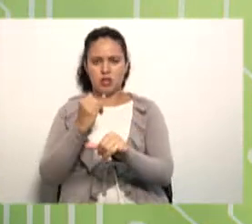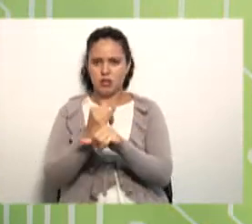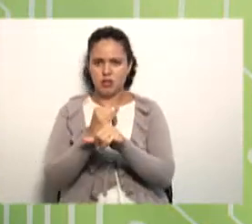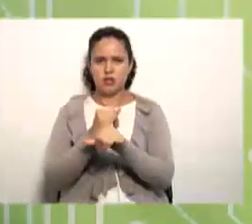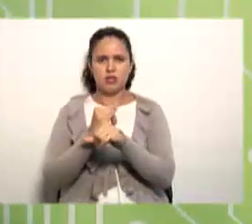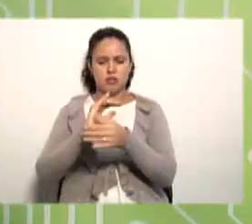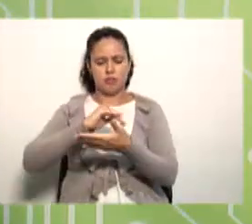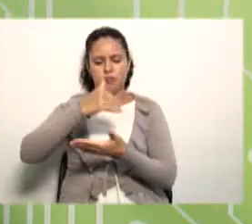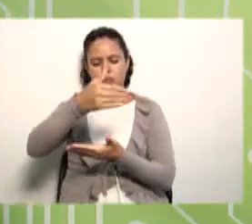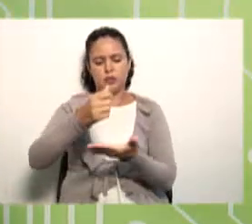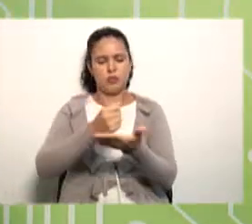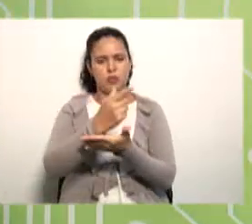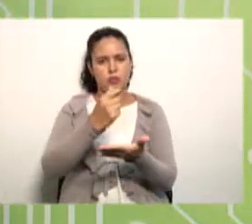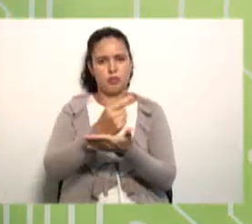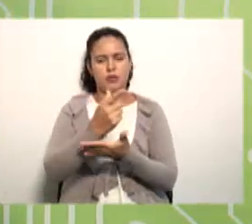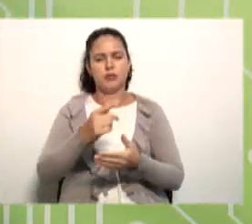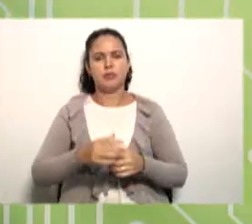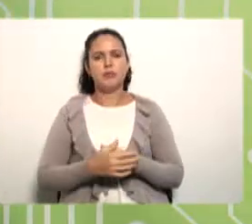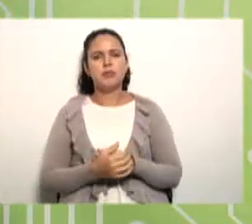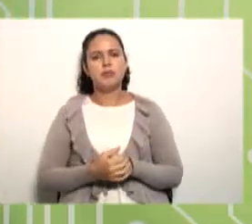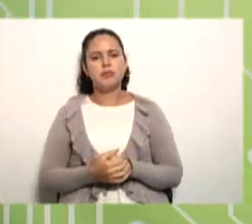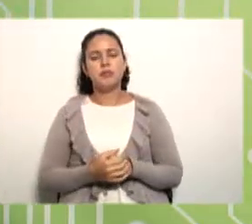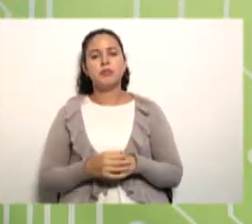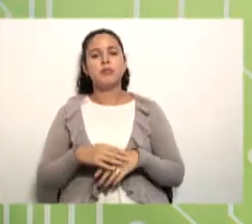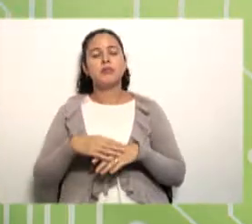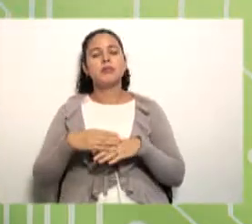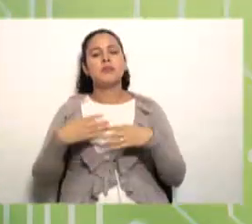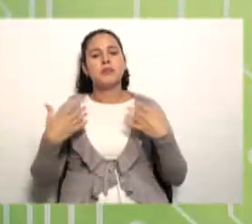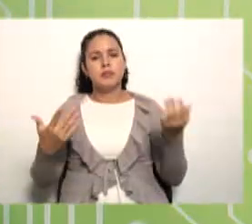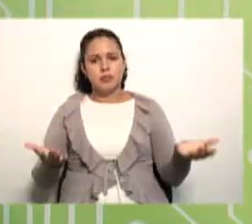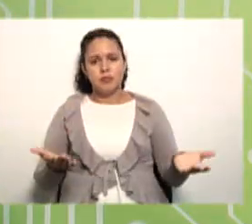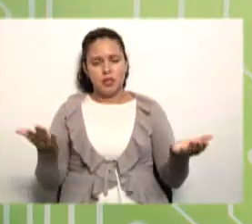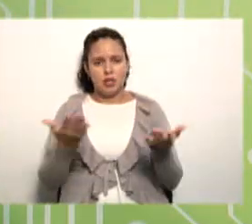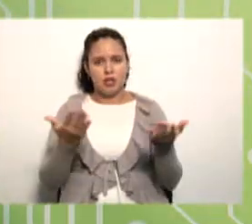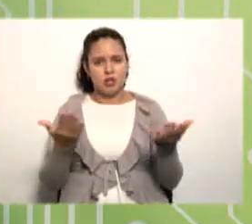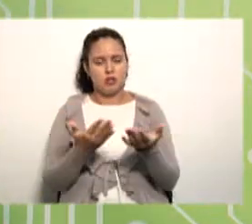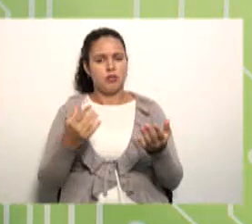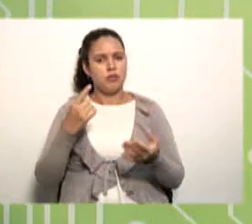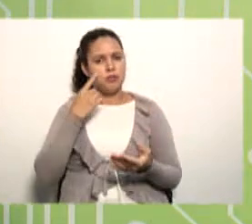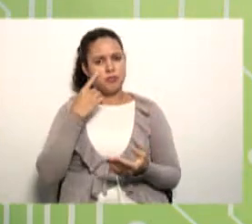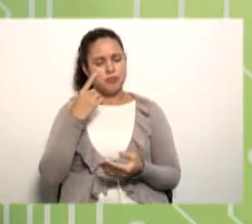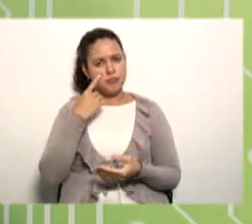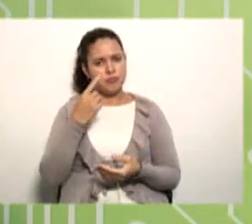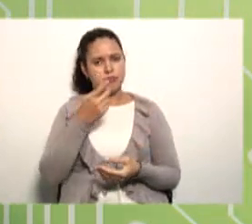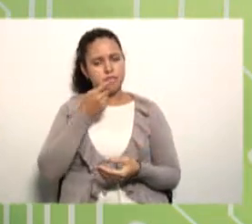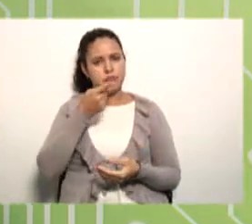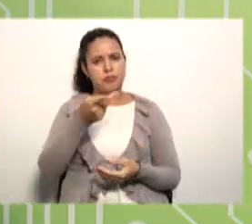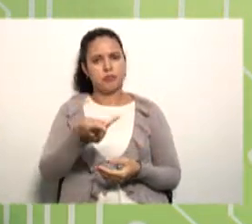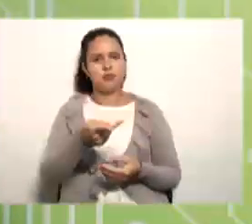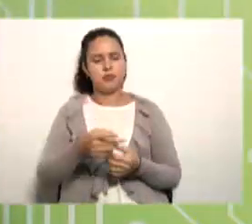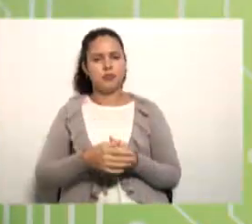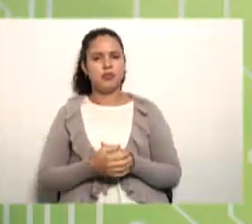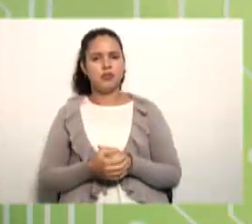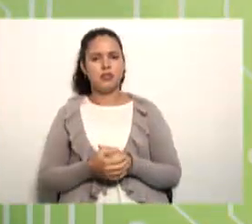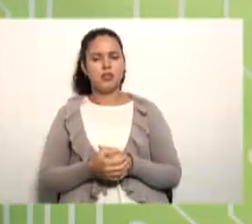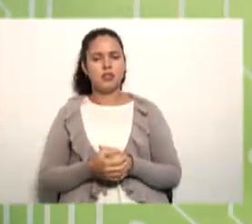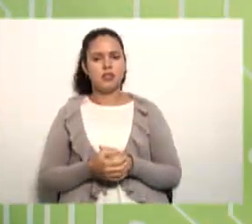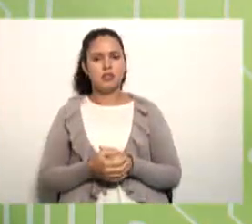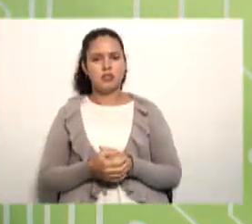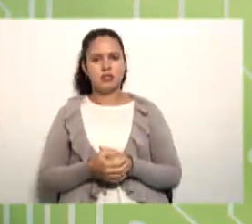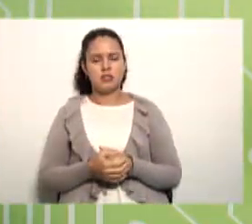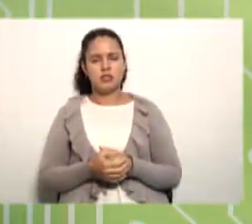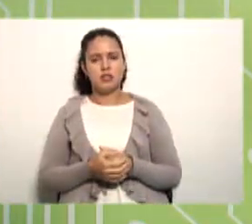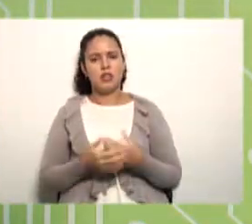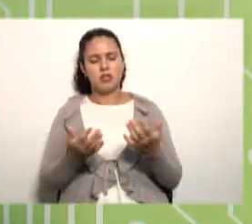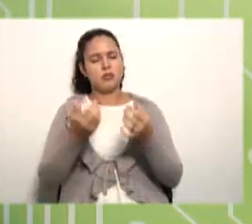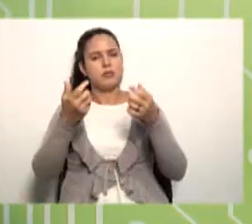fora. Bom, nós falamos defendendo esse mercado, defendendo a questão privada, as empresas. Agora vamos puxar nosso discurso para o outro